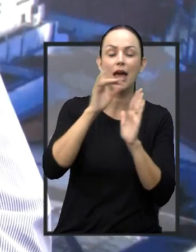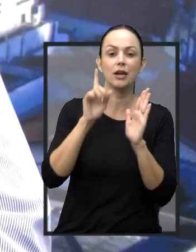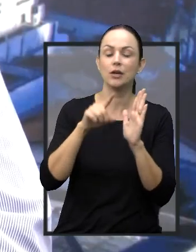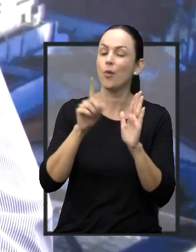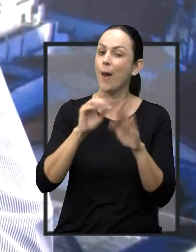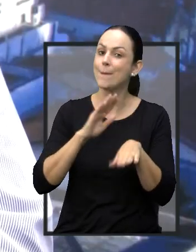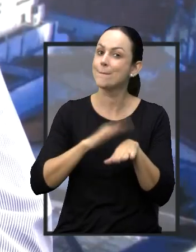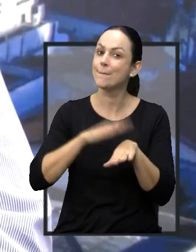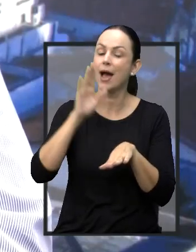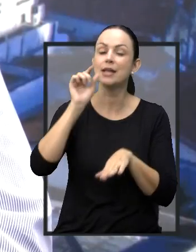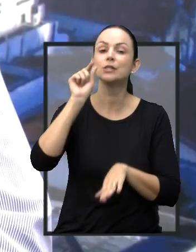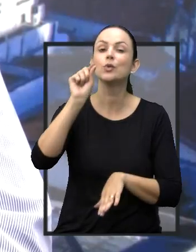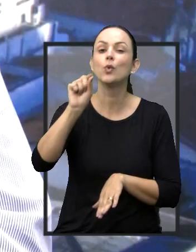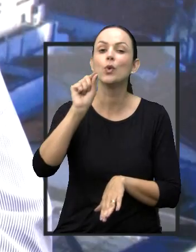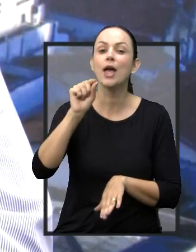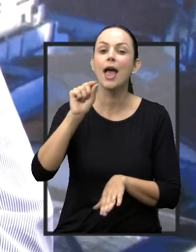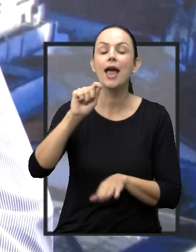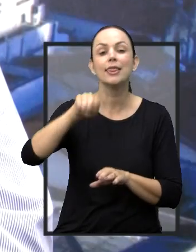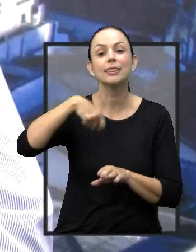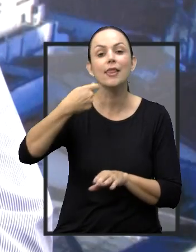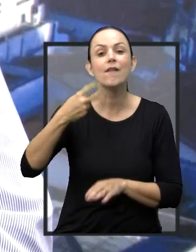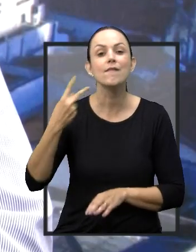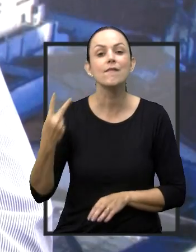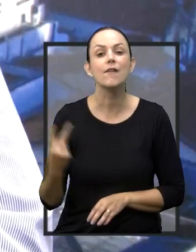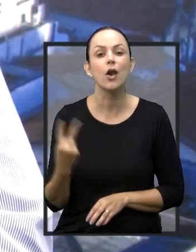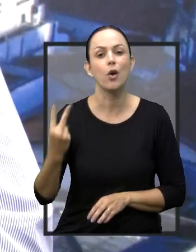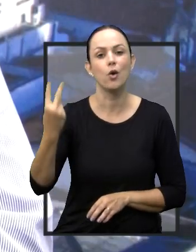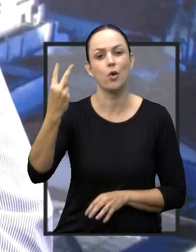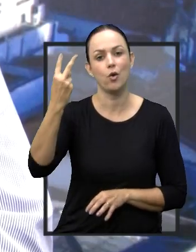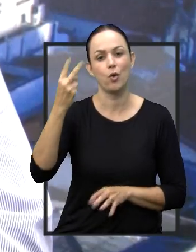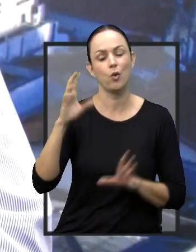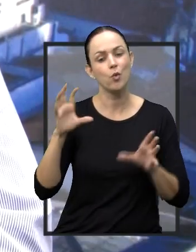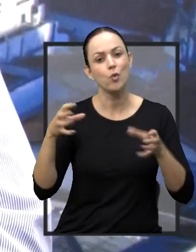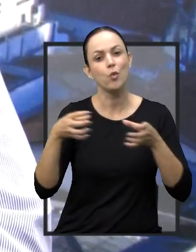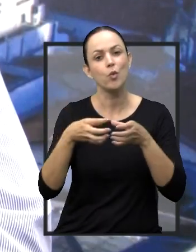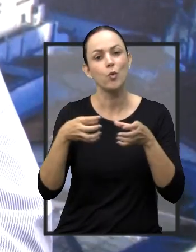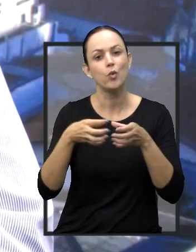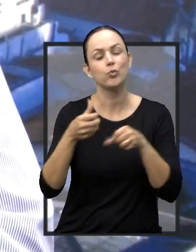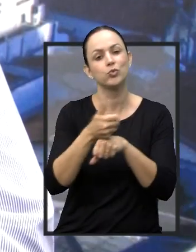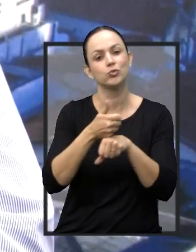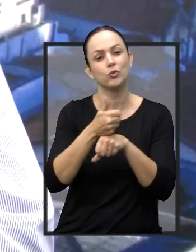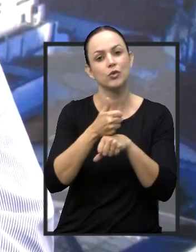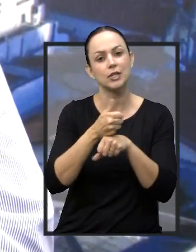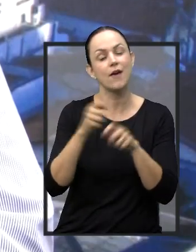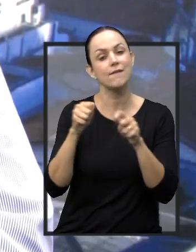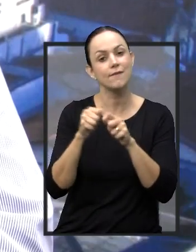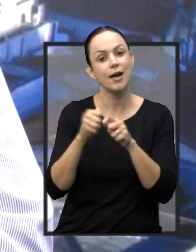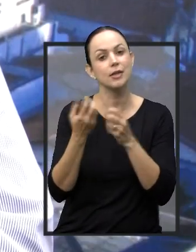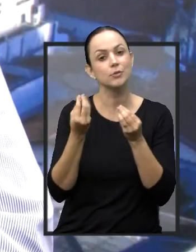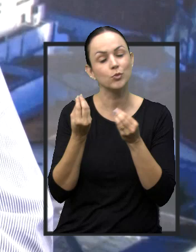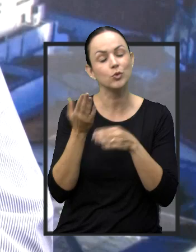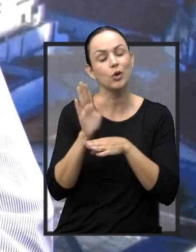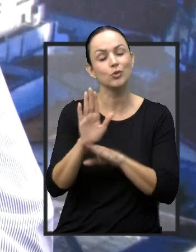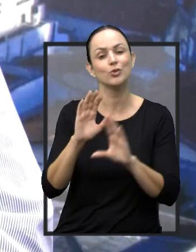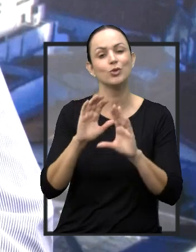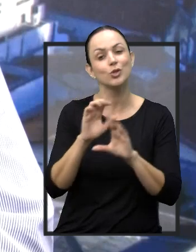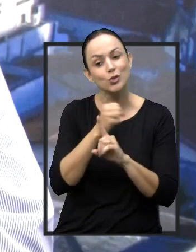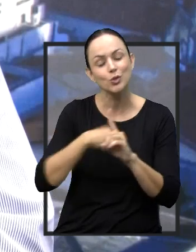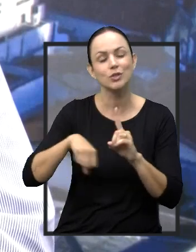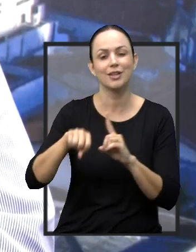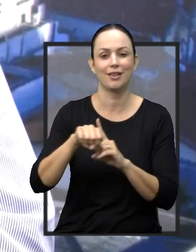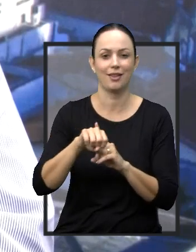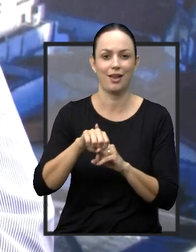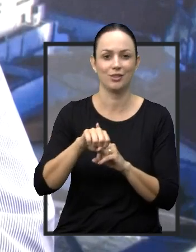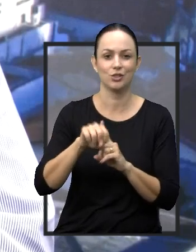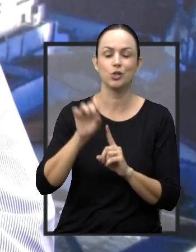um reconhecimento para uma classe que faz muito pela nossa sociedade. E a ideia é que isso não fique